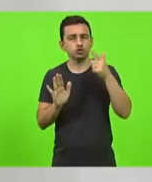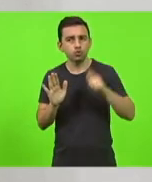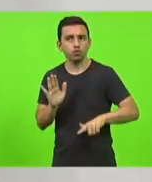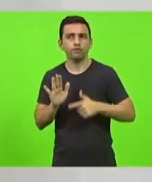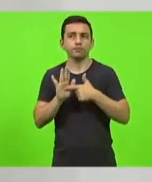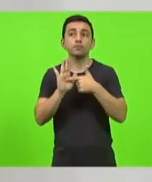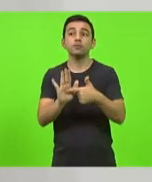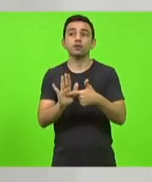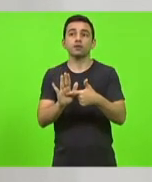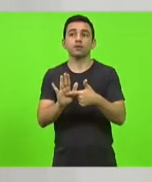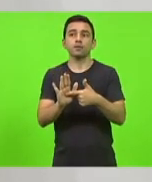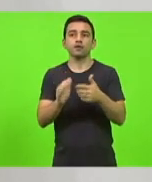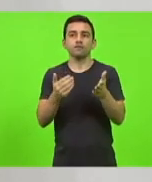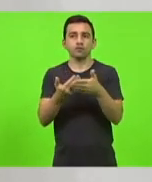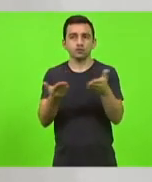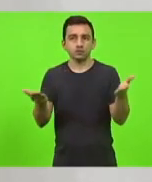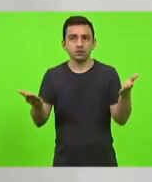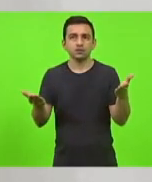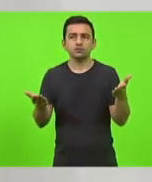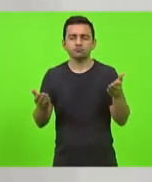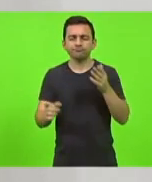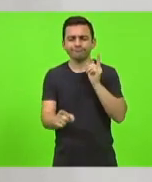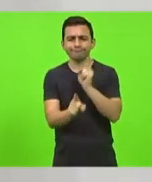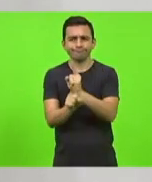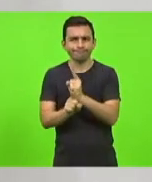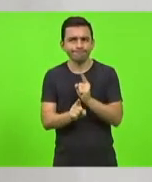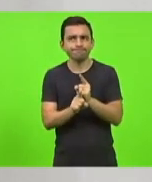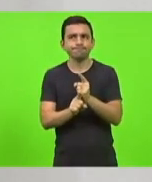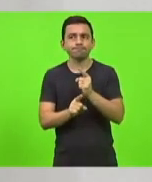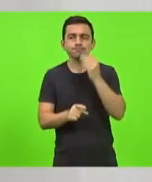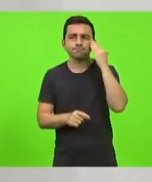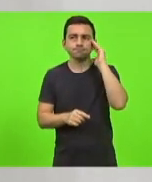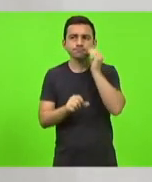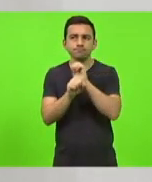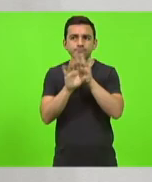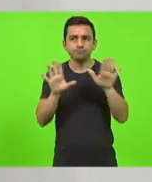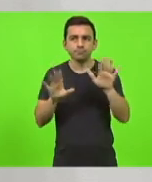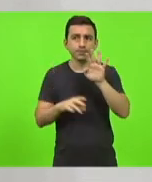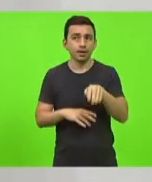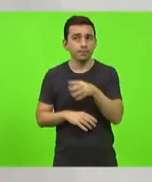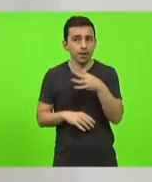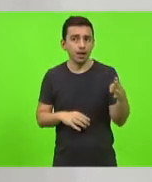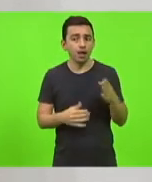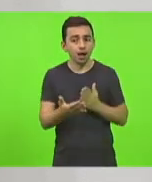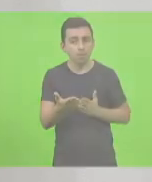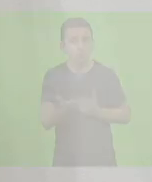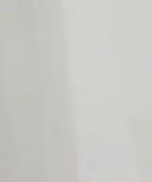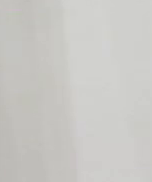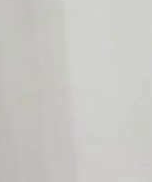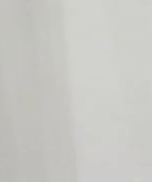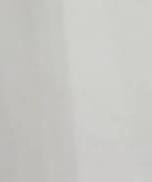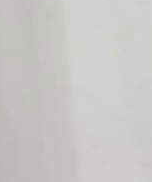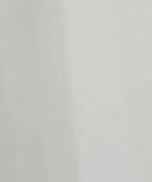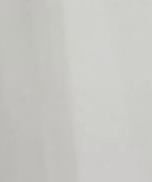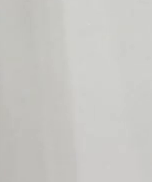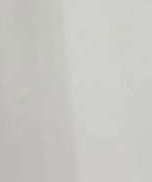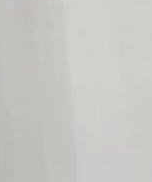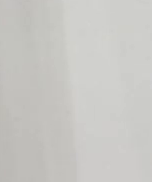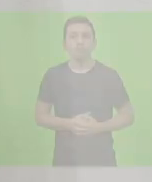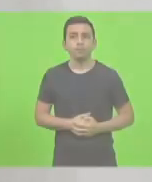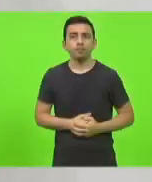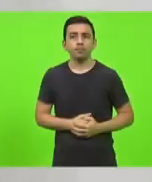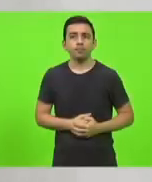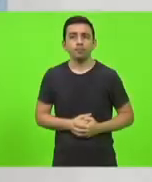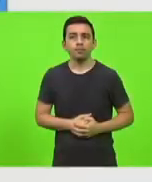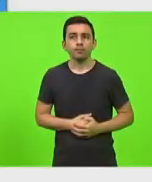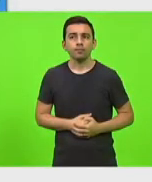vossas excelências possam identificar, é a tabela que foi aprovada na comissão mista,